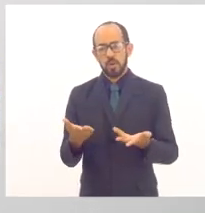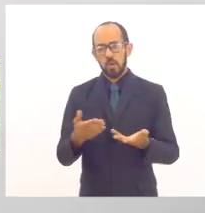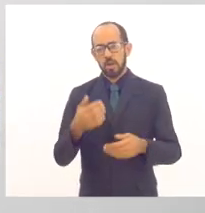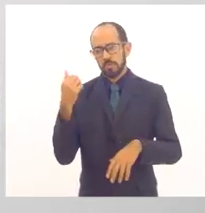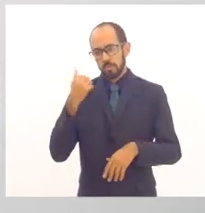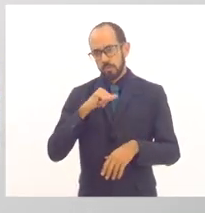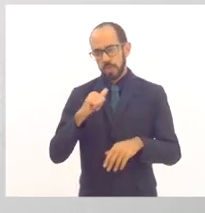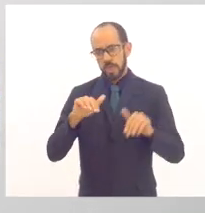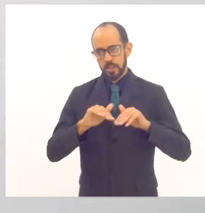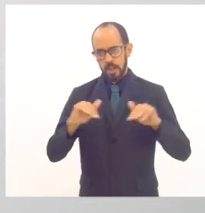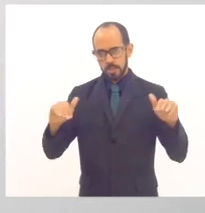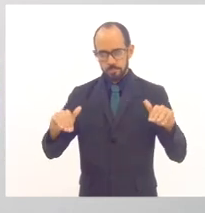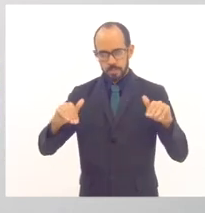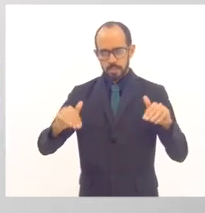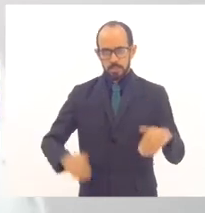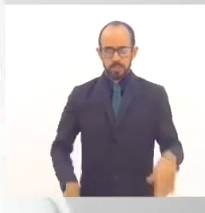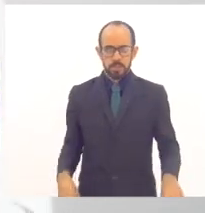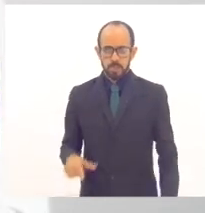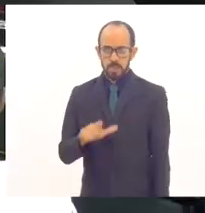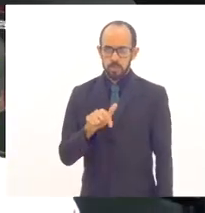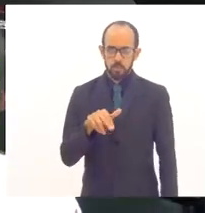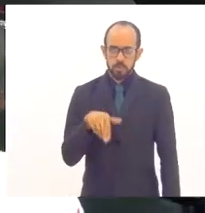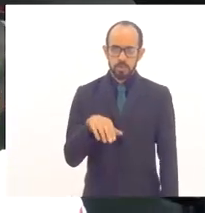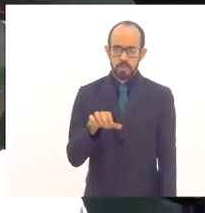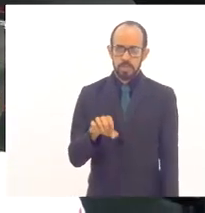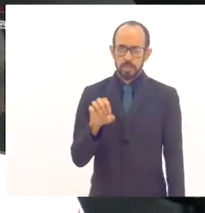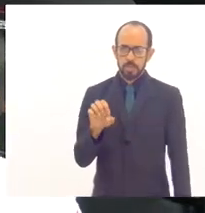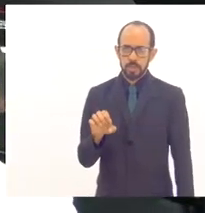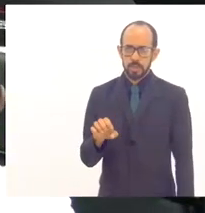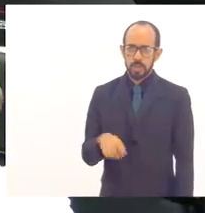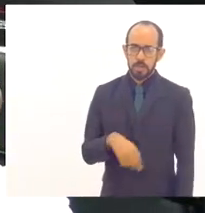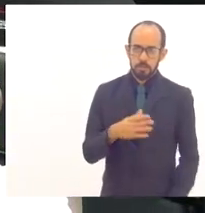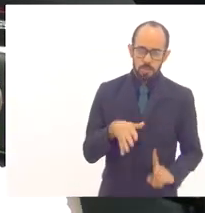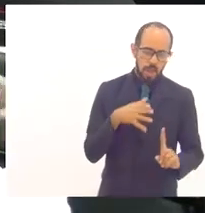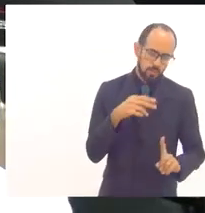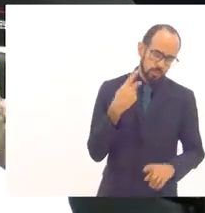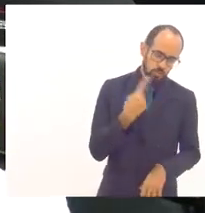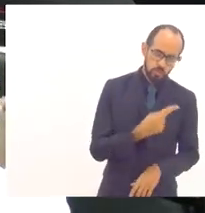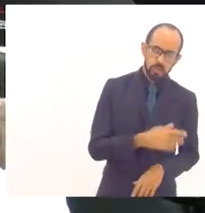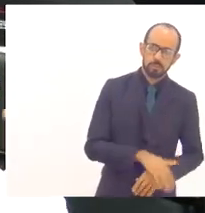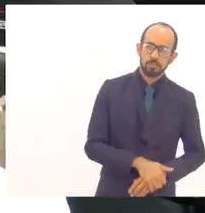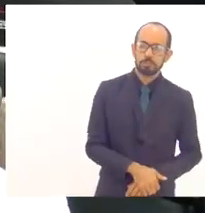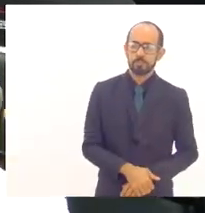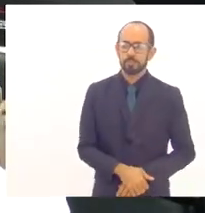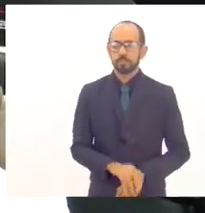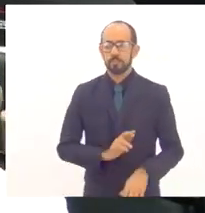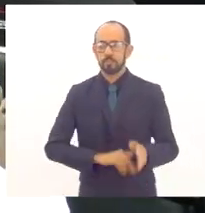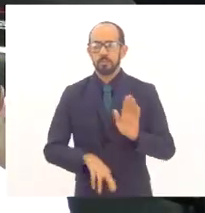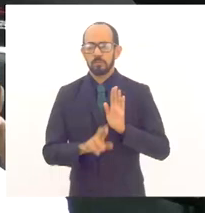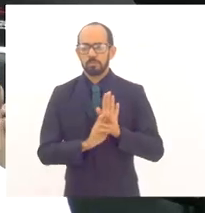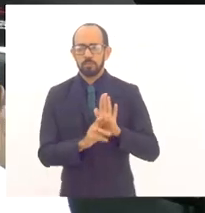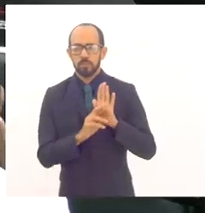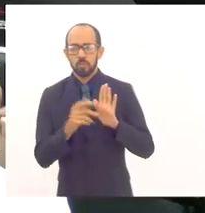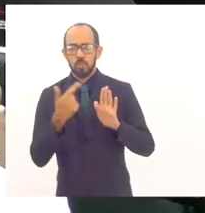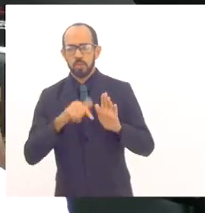que está compondo a mesa conosco, que é a Luciene Figueiredo. A palavra é sua. Está representando uma outra mulher que é nossa amiga